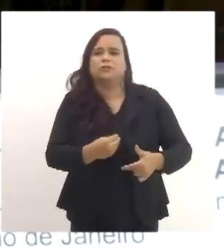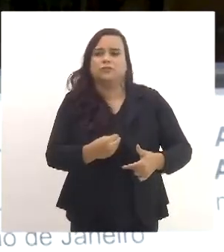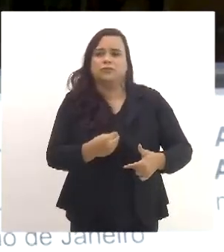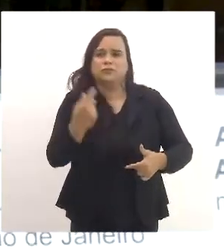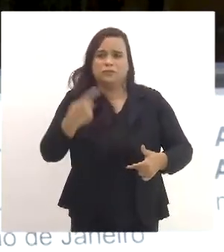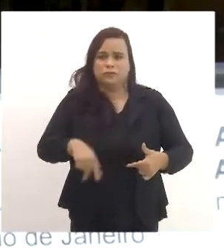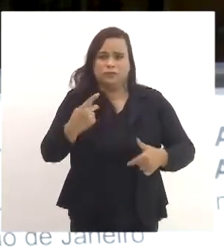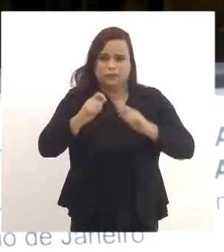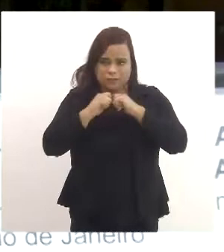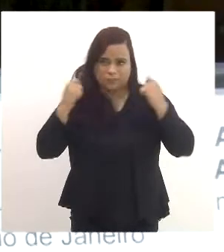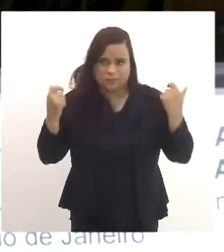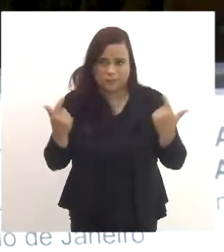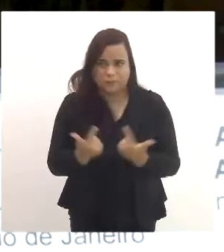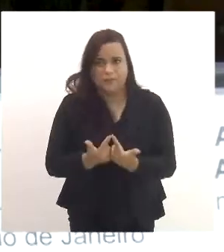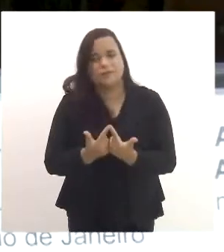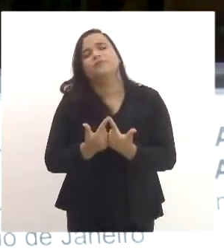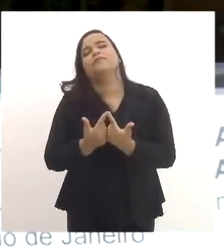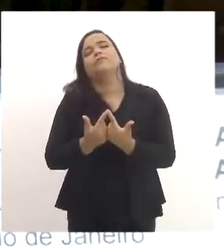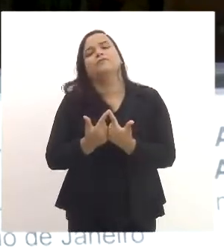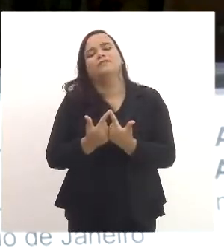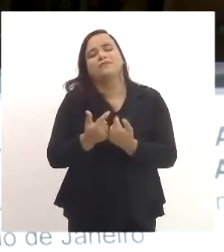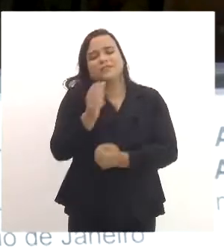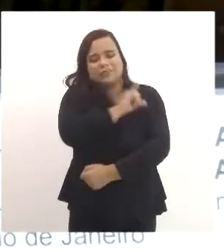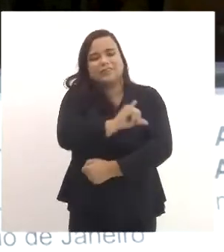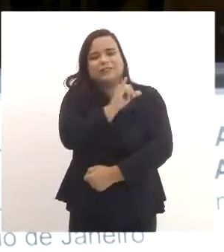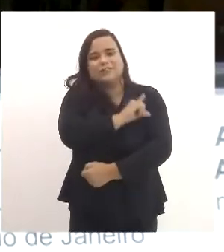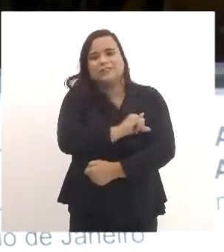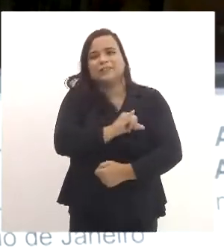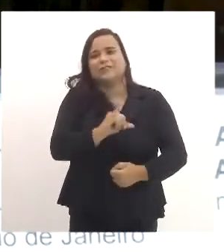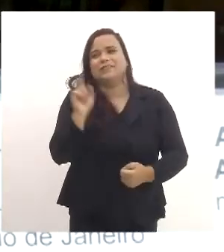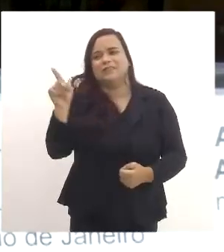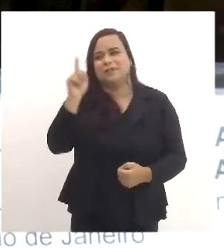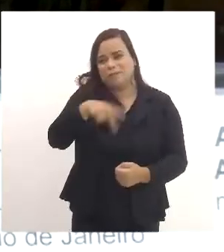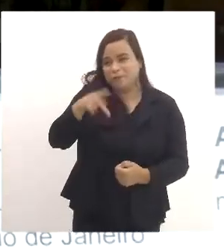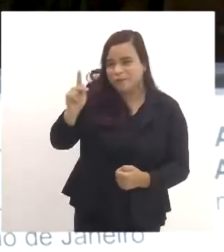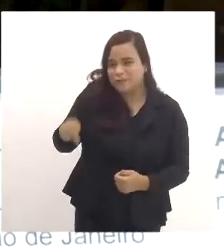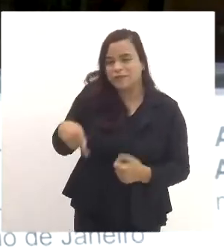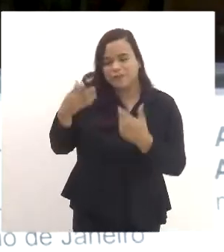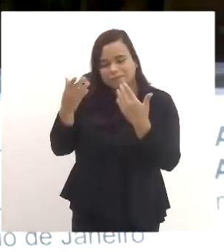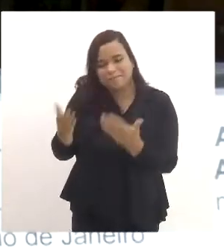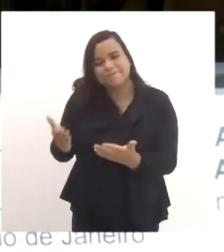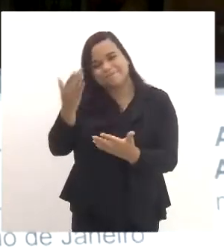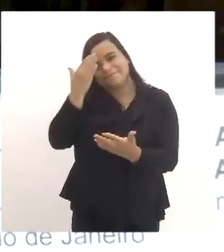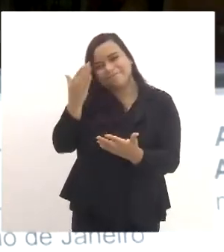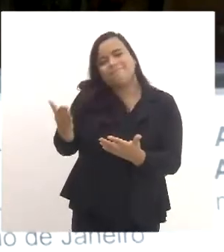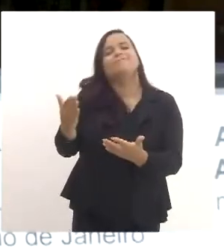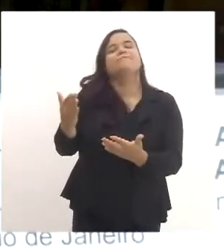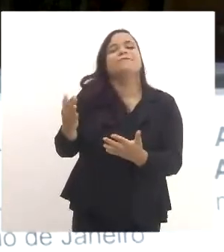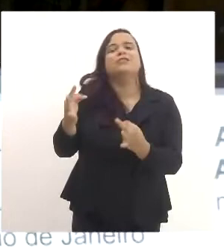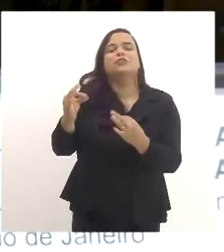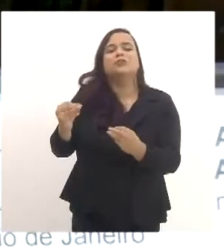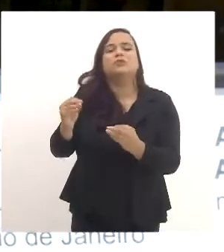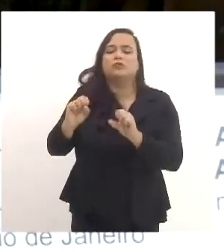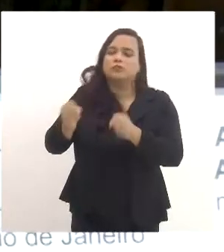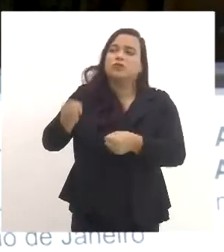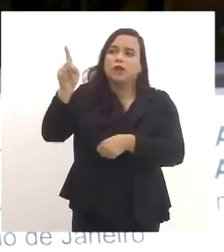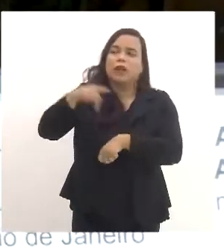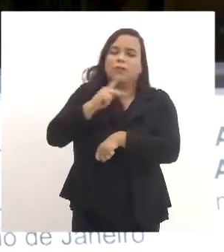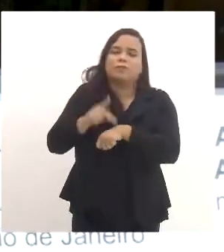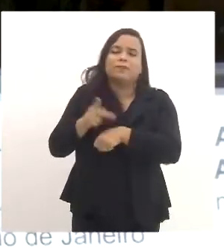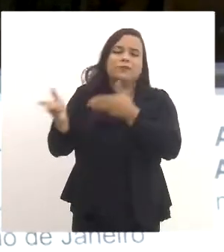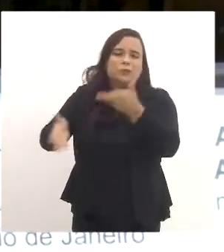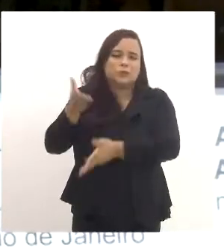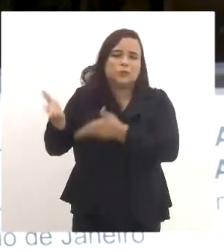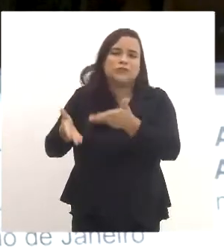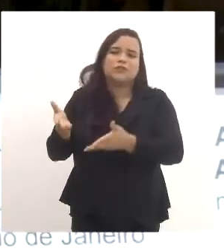Assembleia Legislativa do Rio de Janeiro, Sr. Professor, por tudo o que fez pelo nosso país, pelos nossos jovens, pela